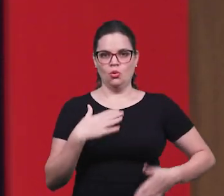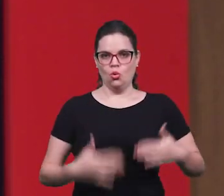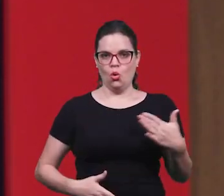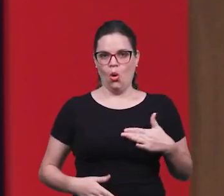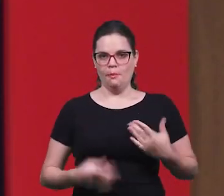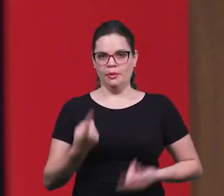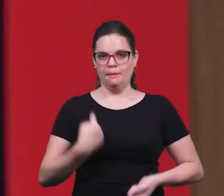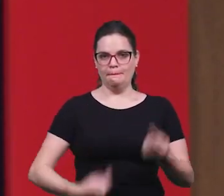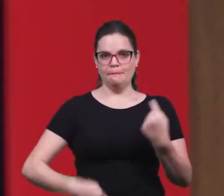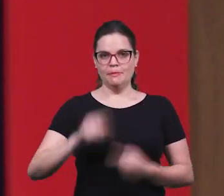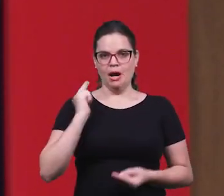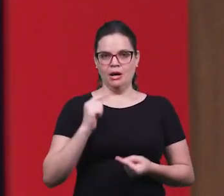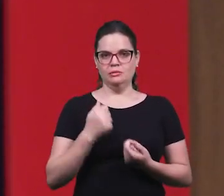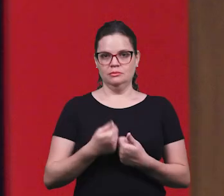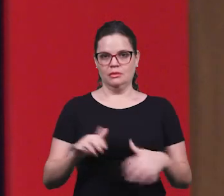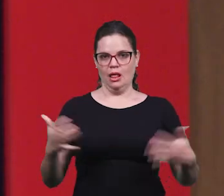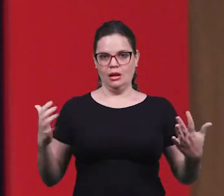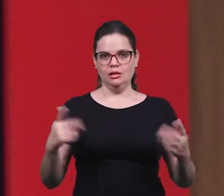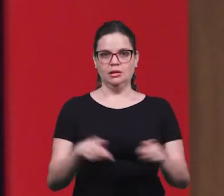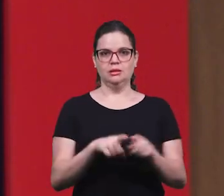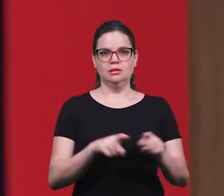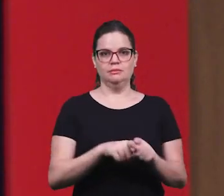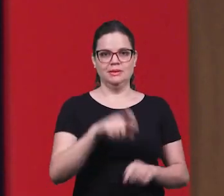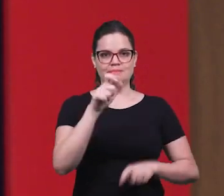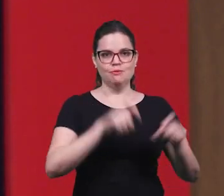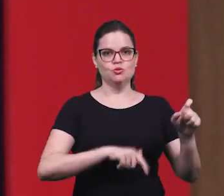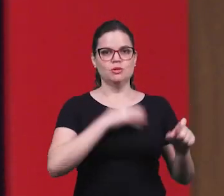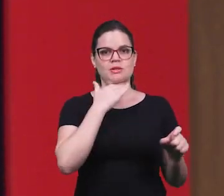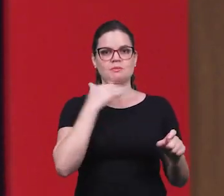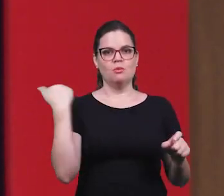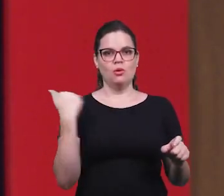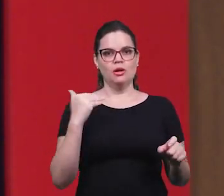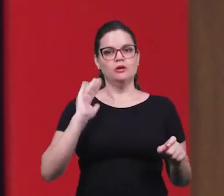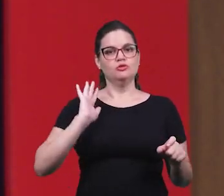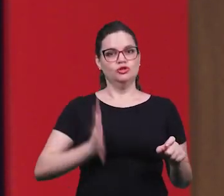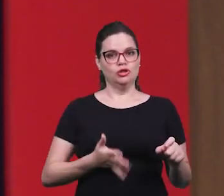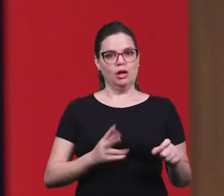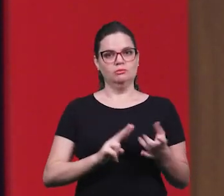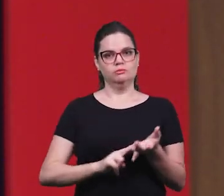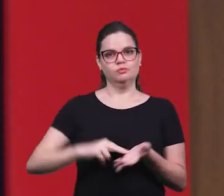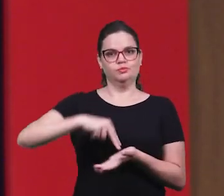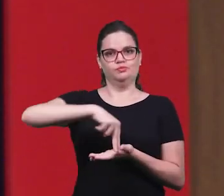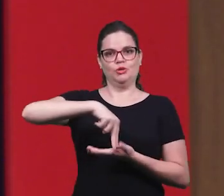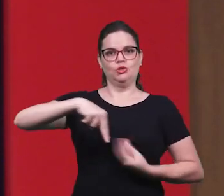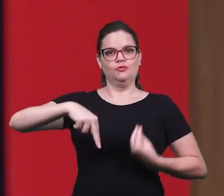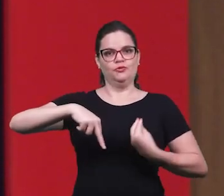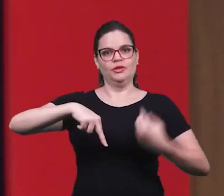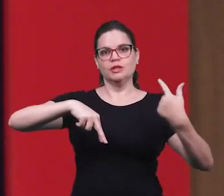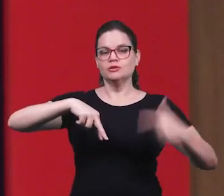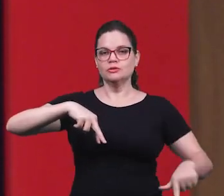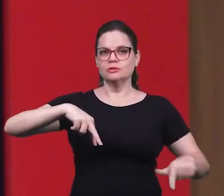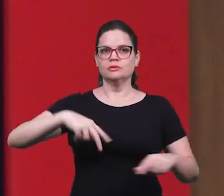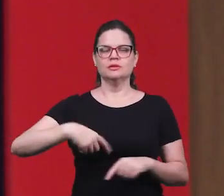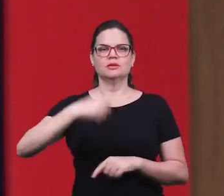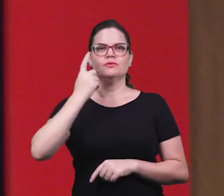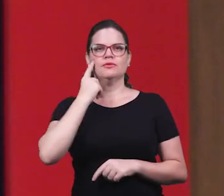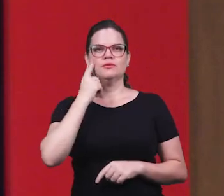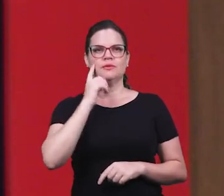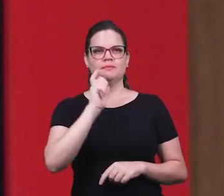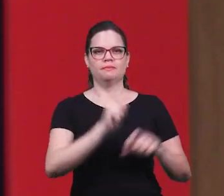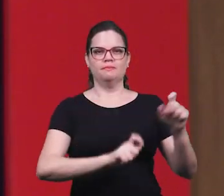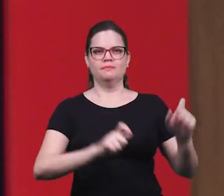ser transformado, dos mortos que ressuscitarão. Se a gente for pensar dentro dessa ótica, pessoas que